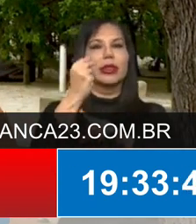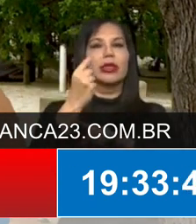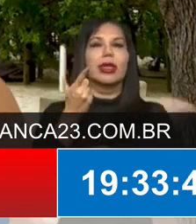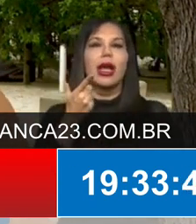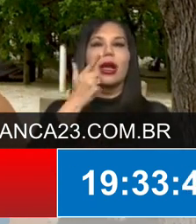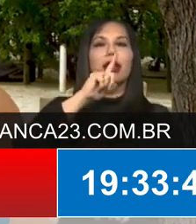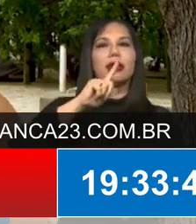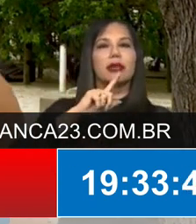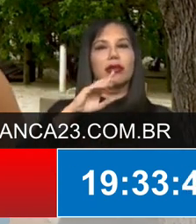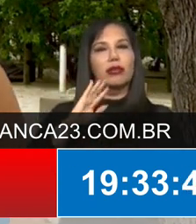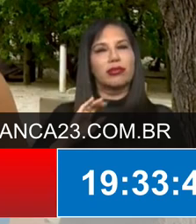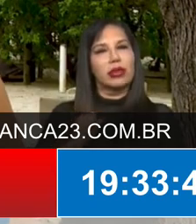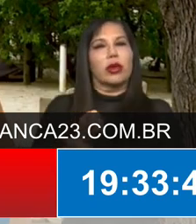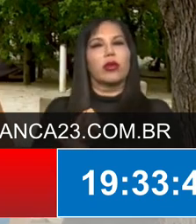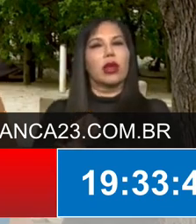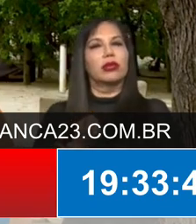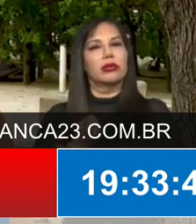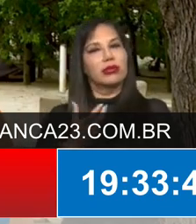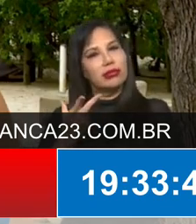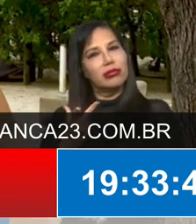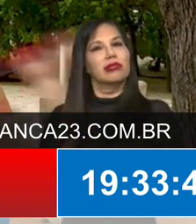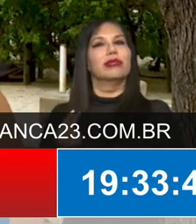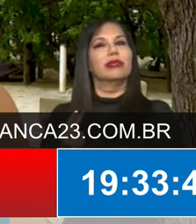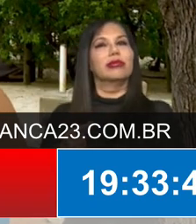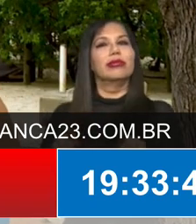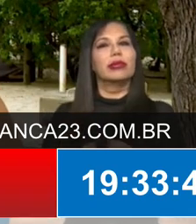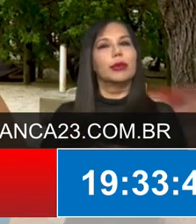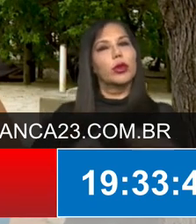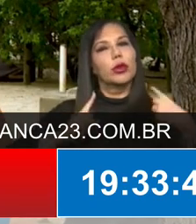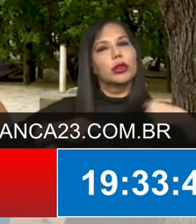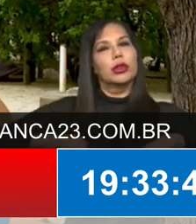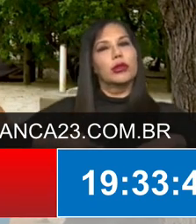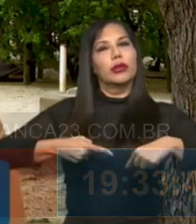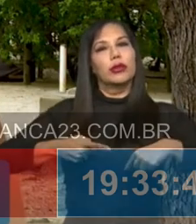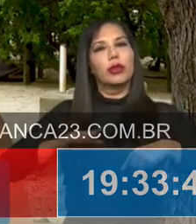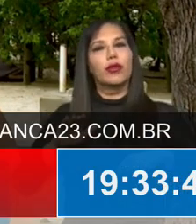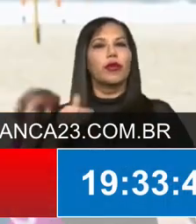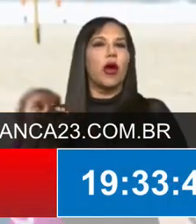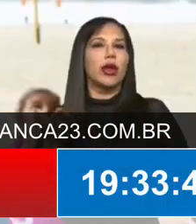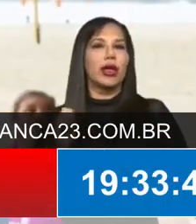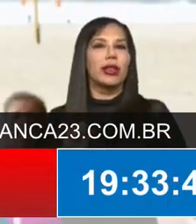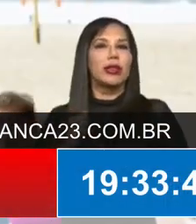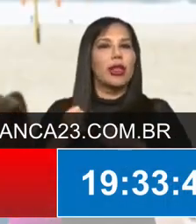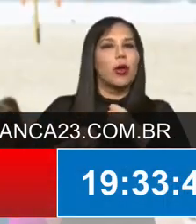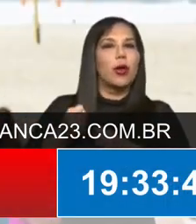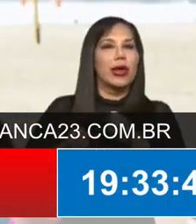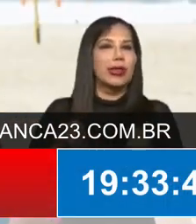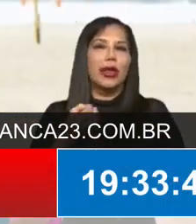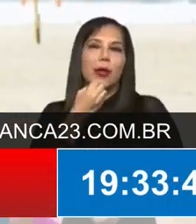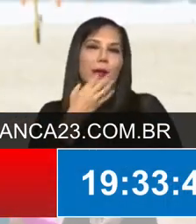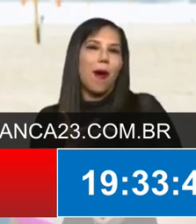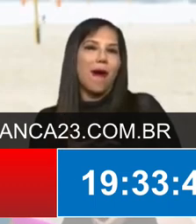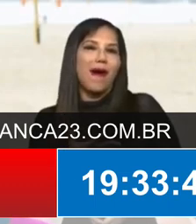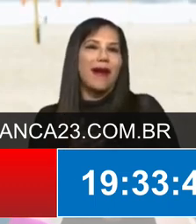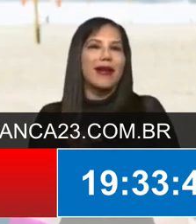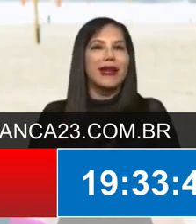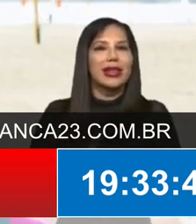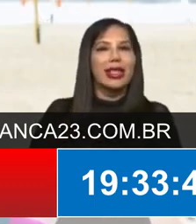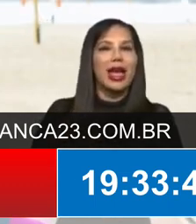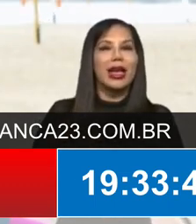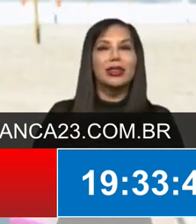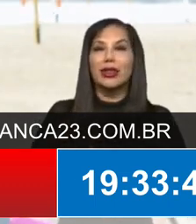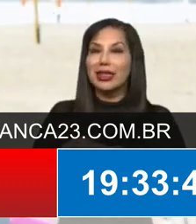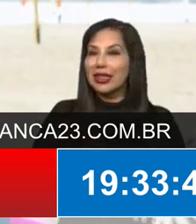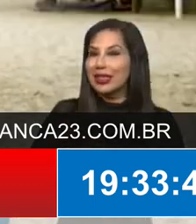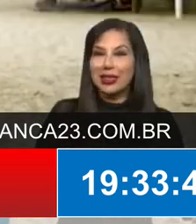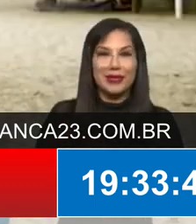autoconfiança para superar também seus desafios fora da corrida é muito bom é muito divertido com criança então é